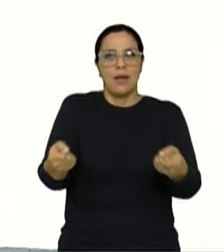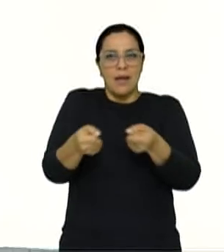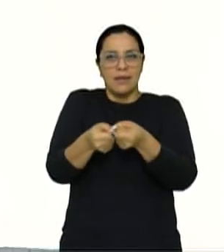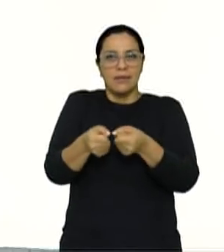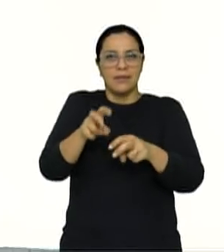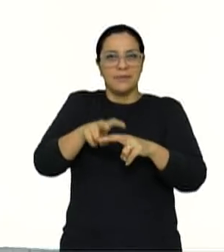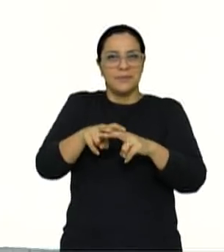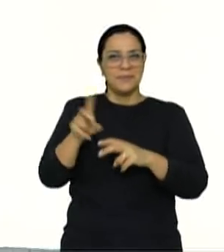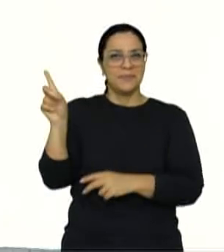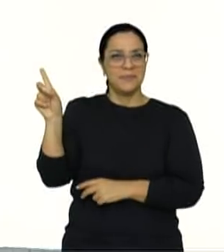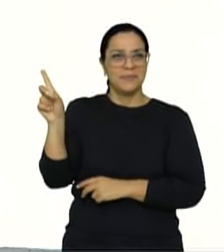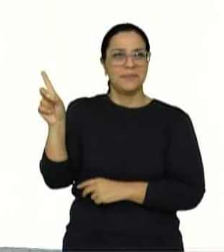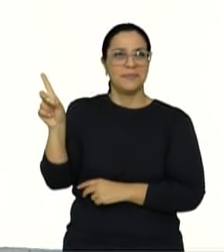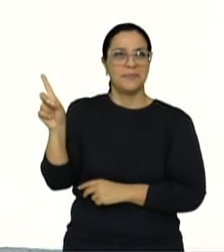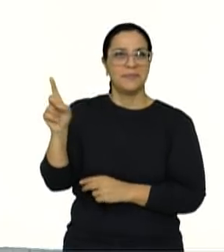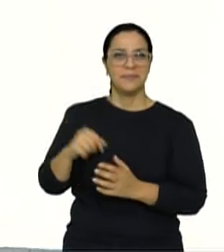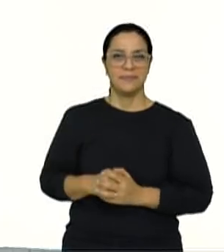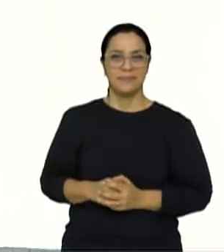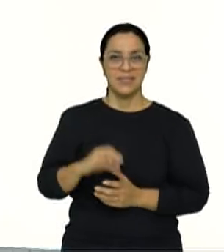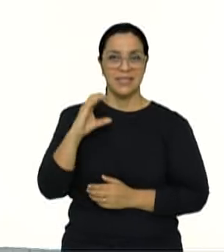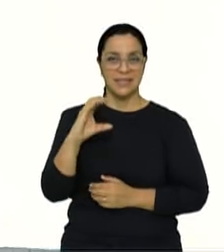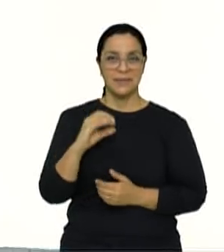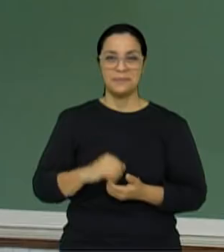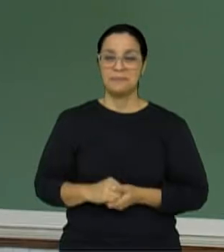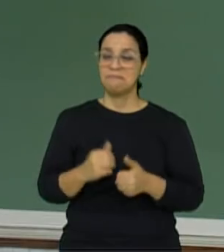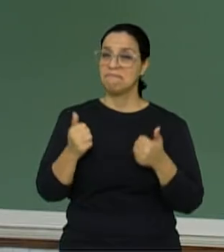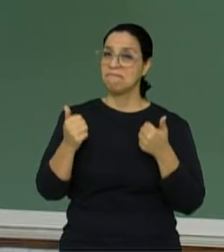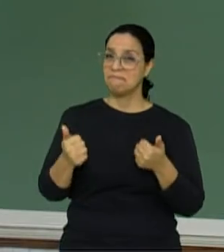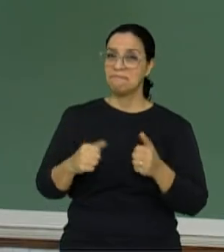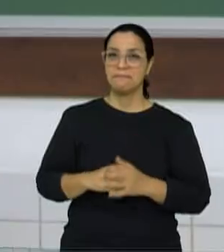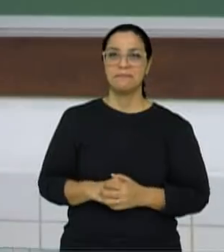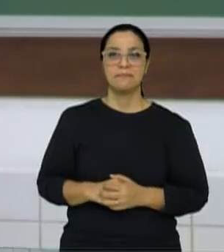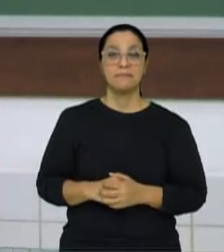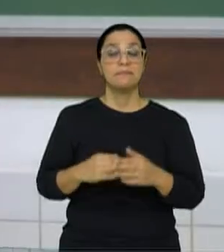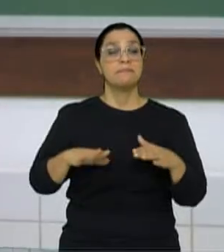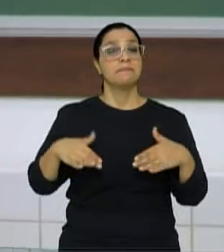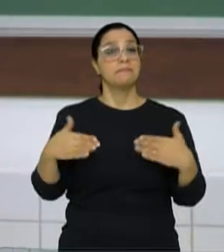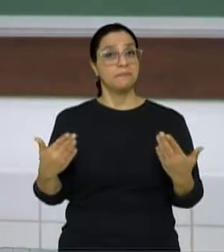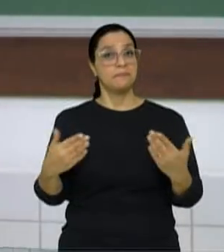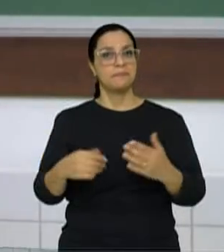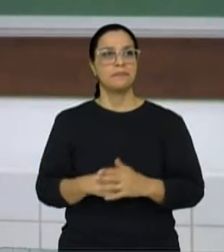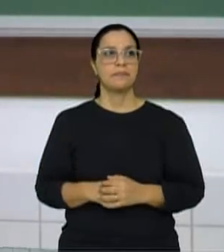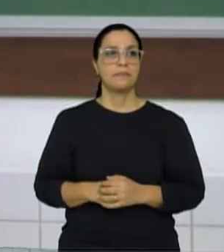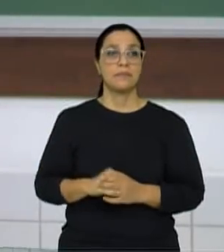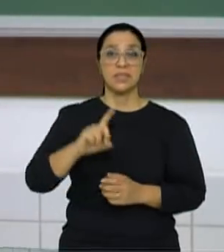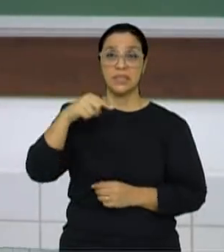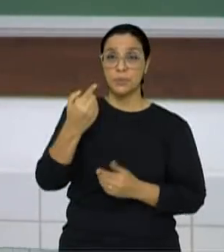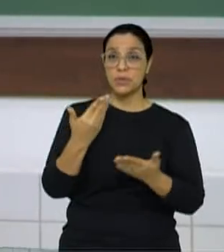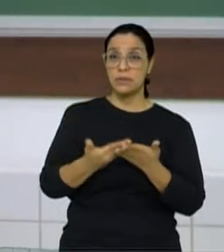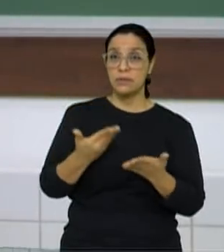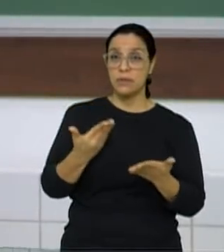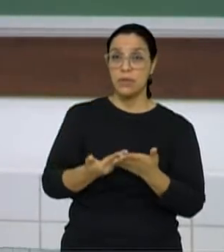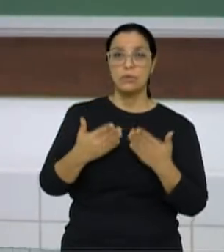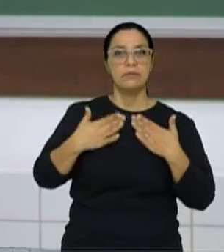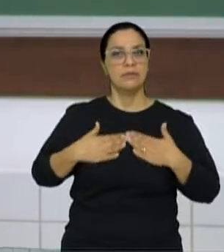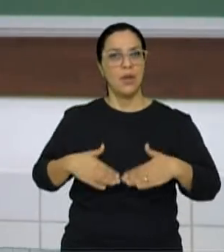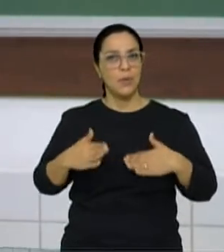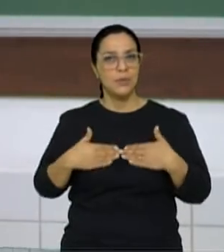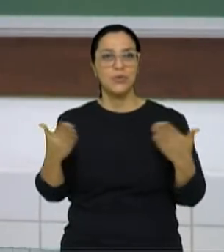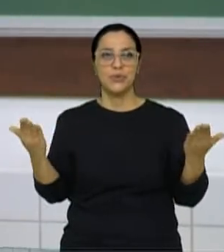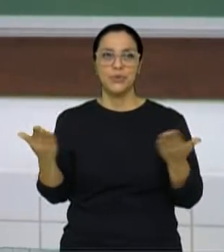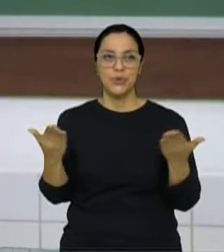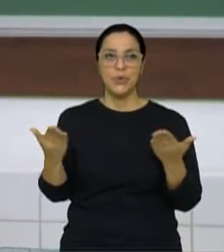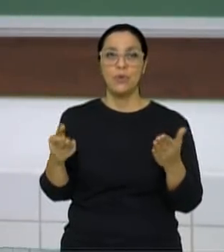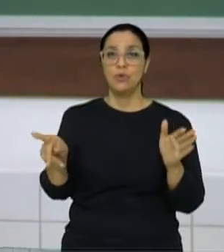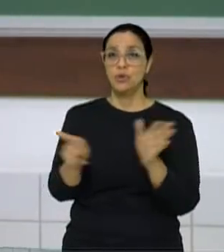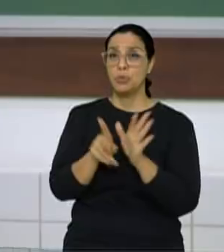aí. Então, essa é a que melhor representa. Beleza? Bom, depois dessa aula tranquilinha de hoje, né?